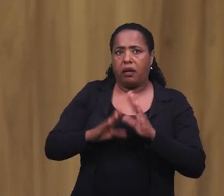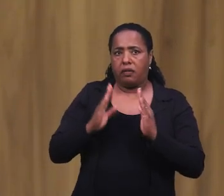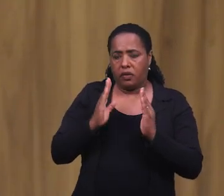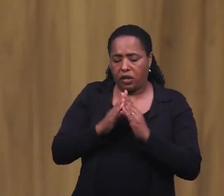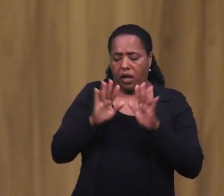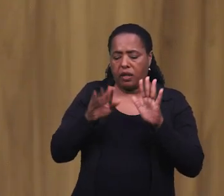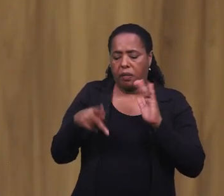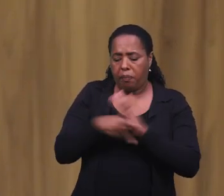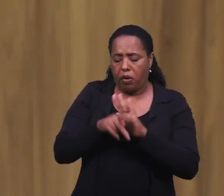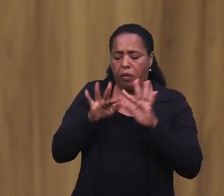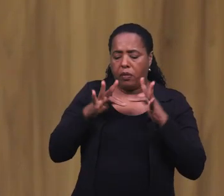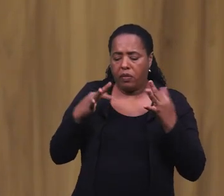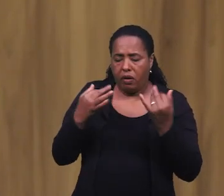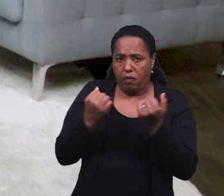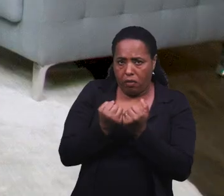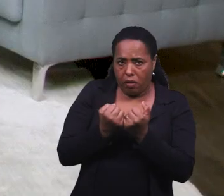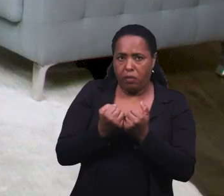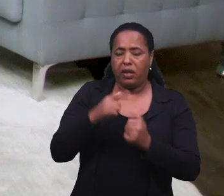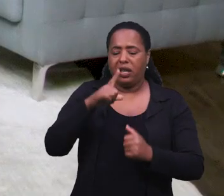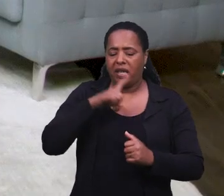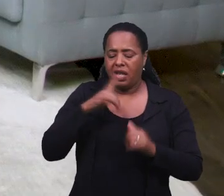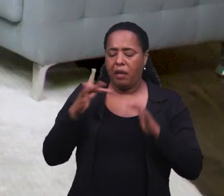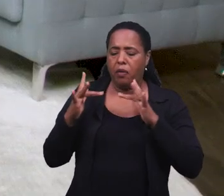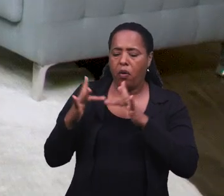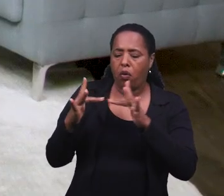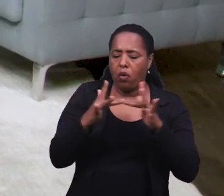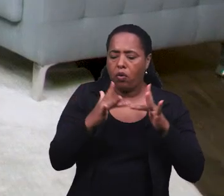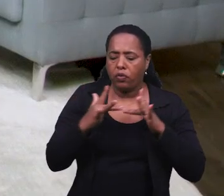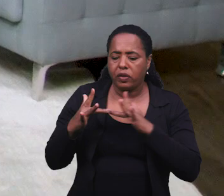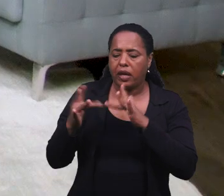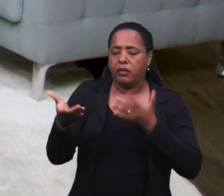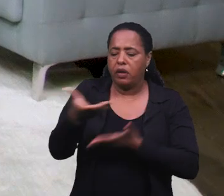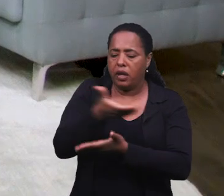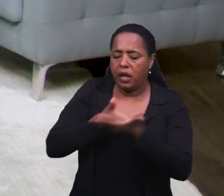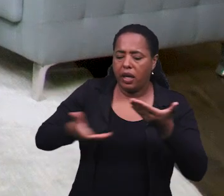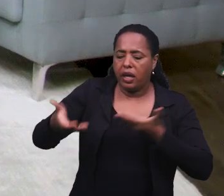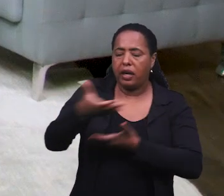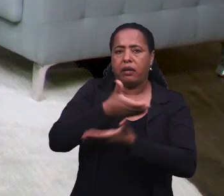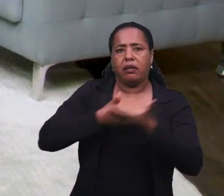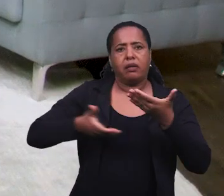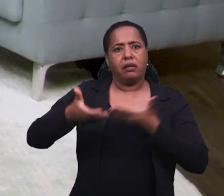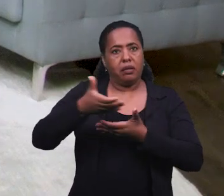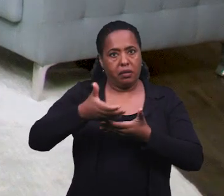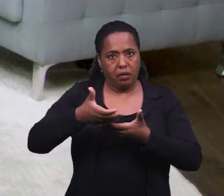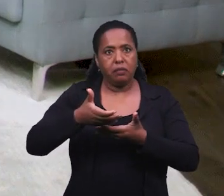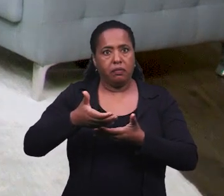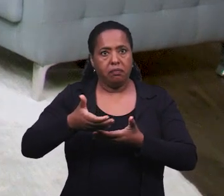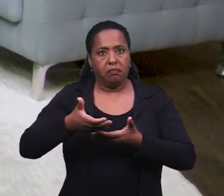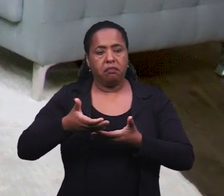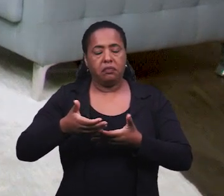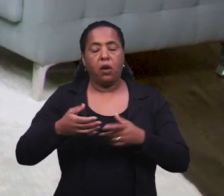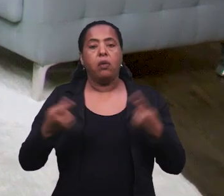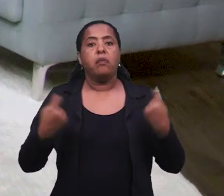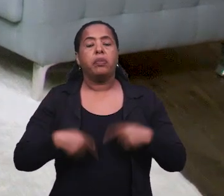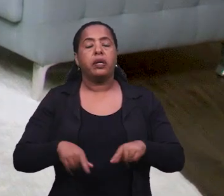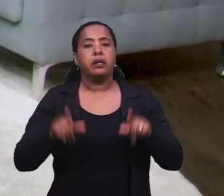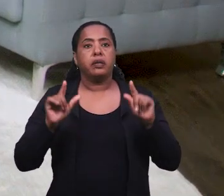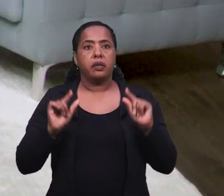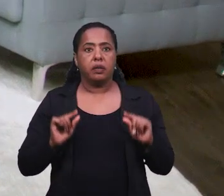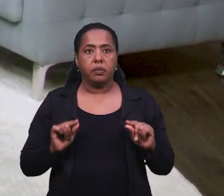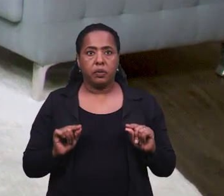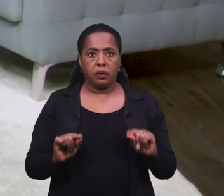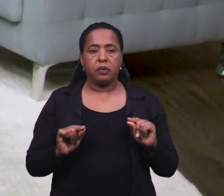igreja. Isso faz parte do corpo, acolher os nossos irmãos. Glória a Jesus! Como é bom falar da